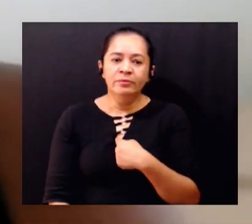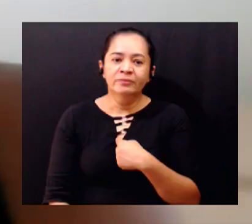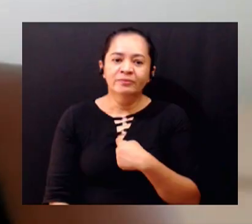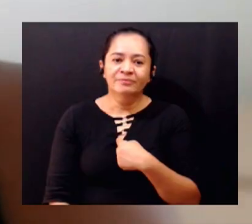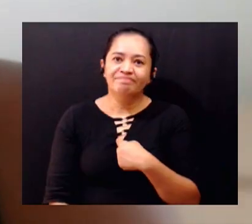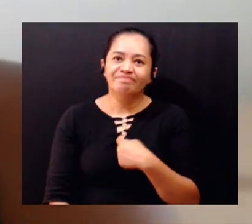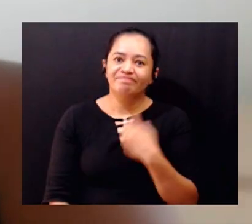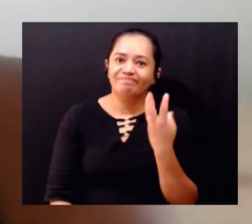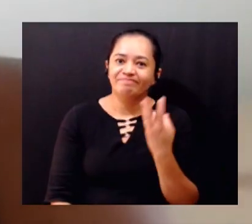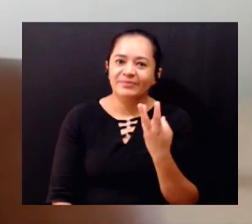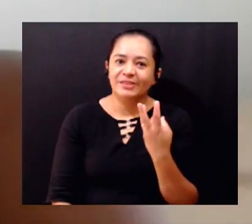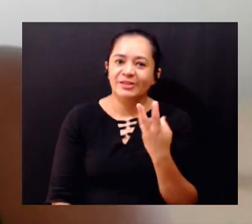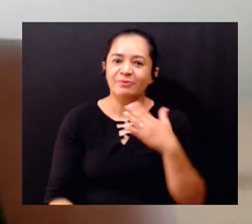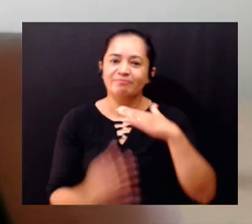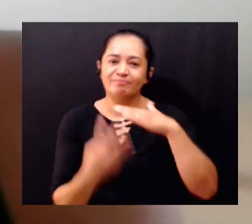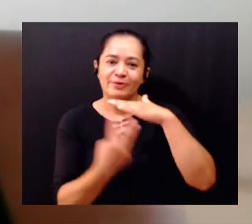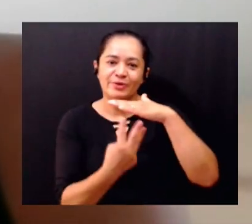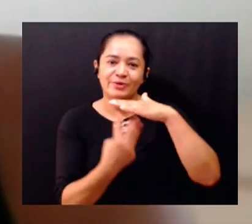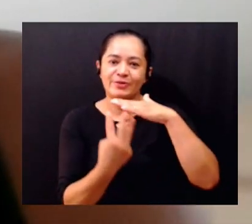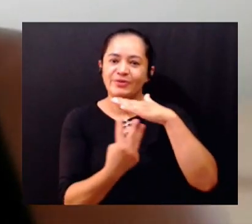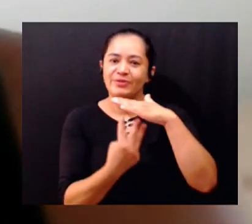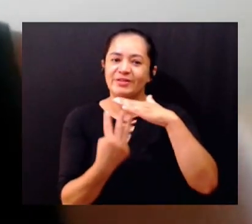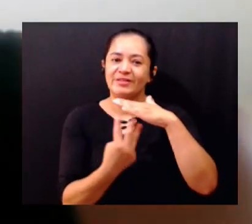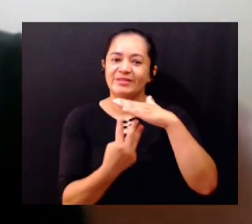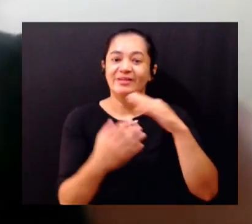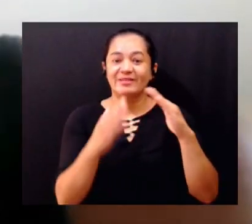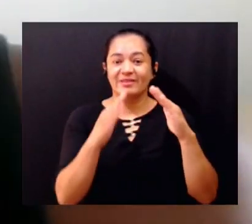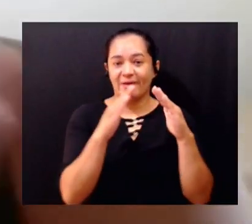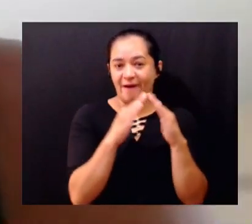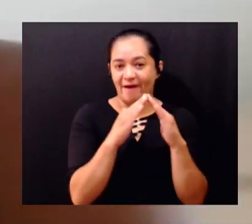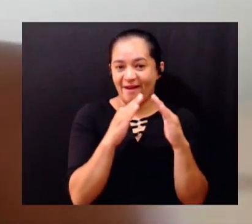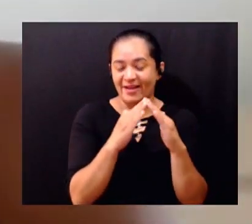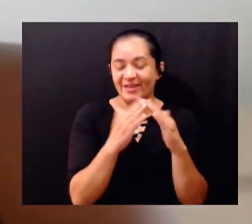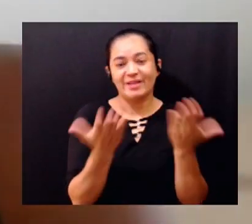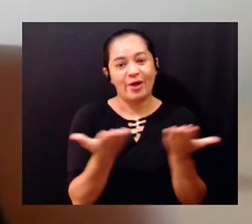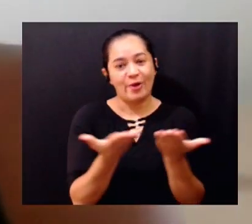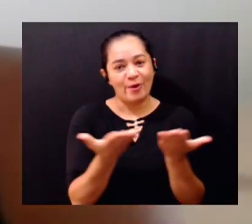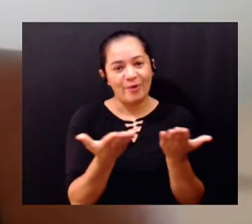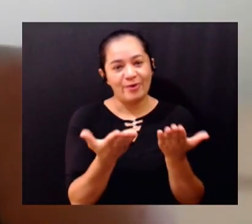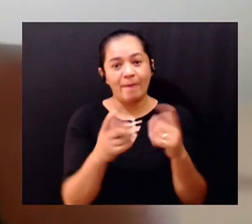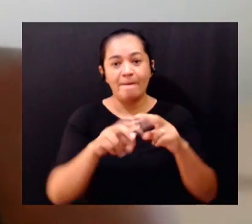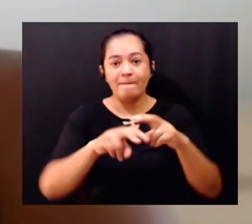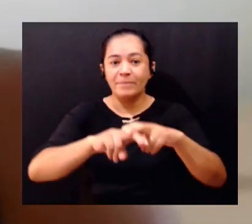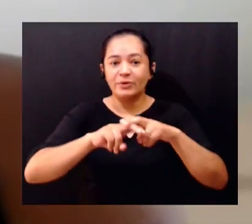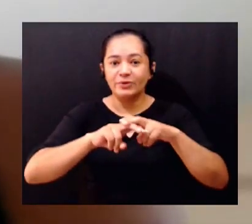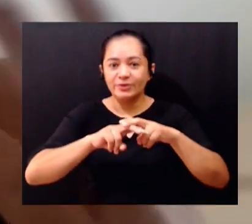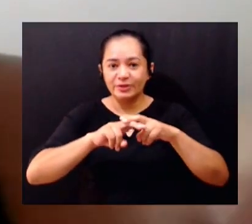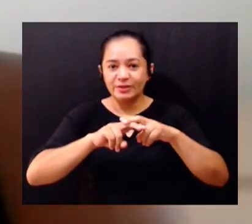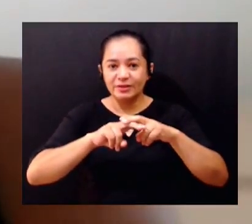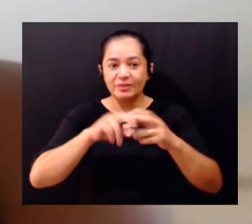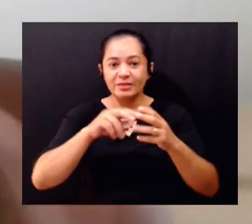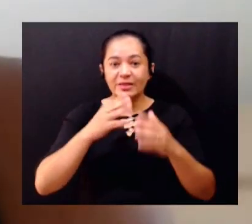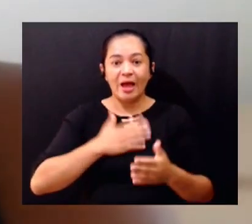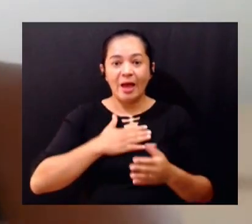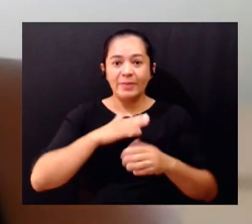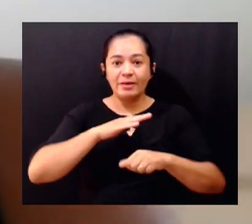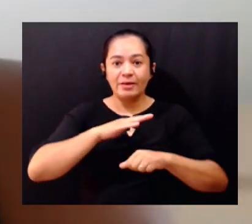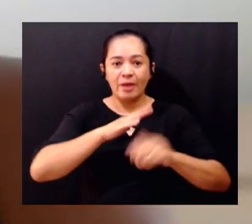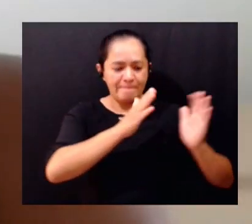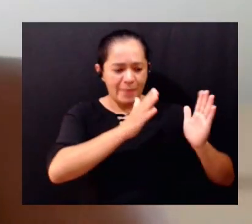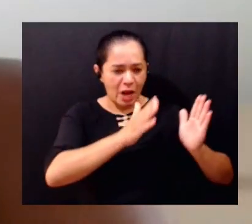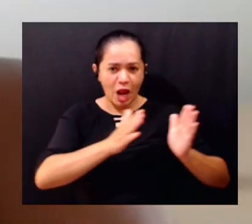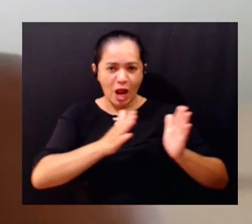né? Vim trabalhar em casa, e com isso ampliou meu leque de produção. Então eu passei a colaborar com